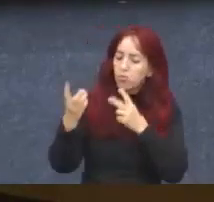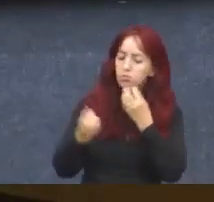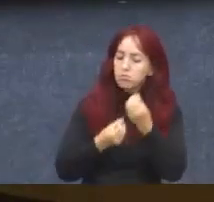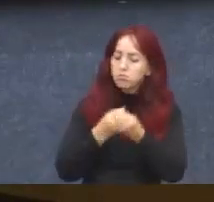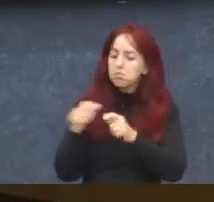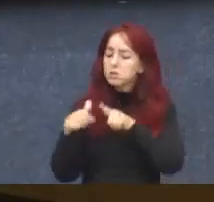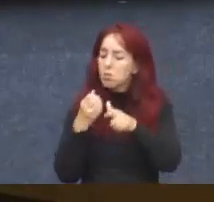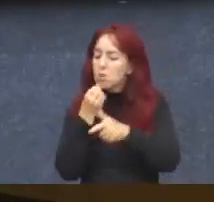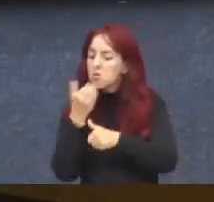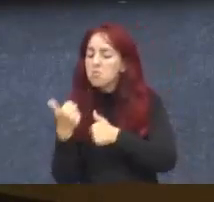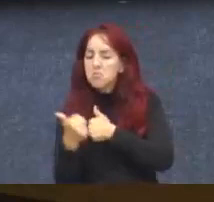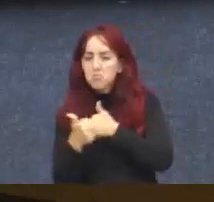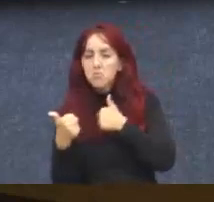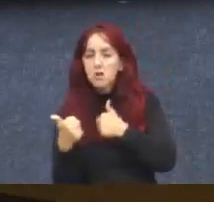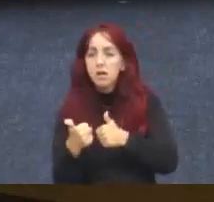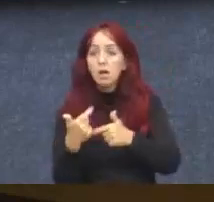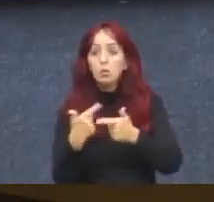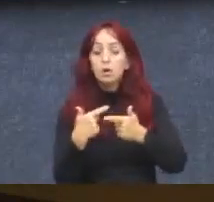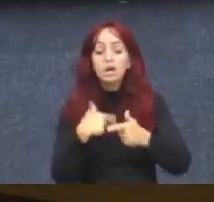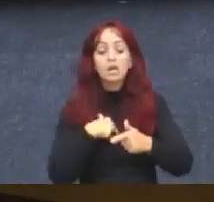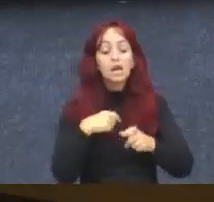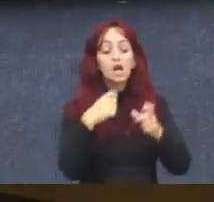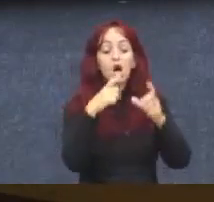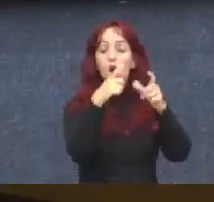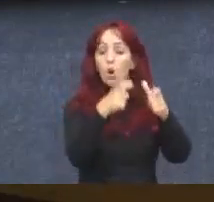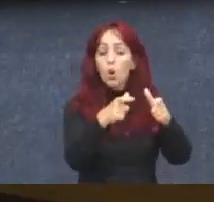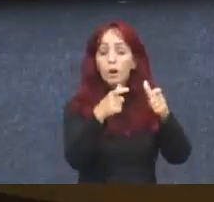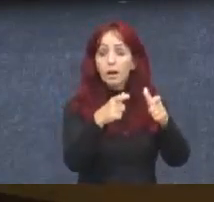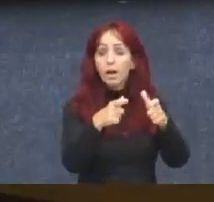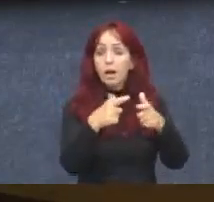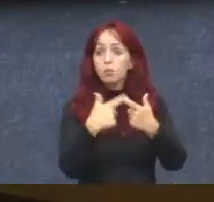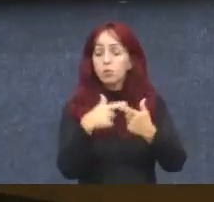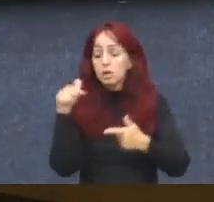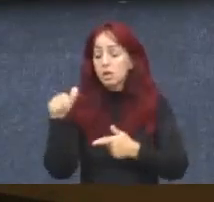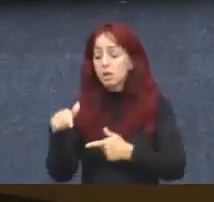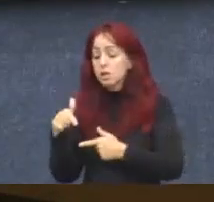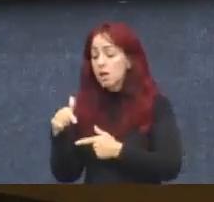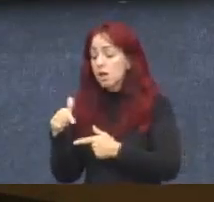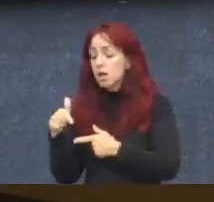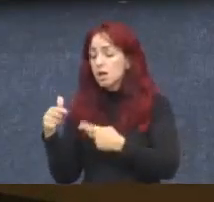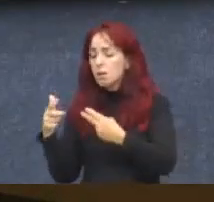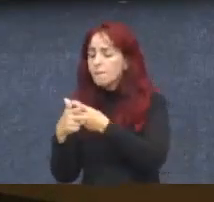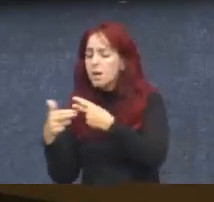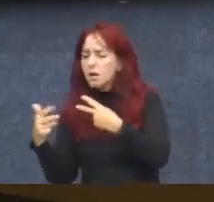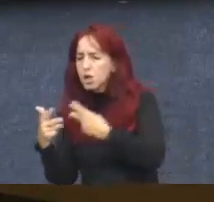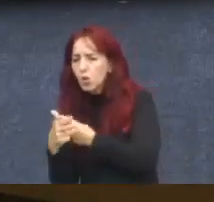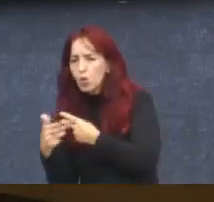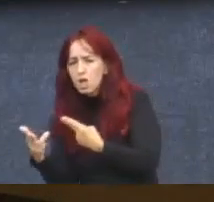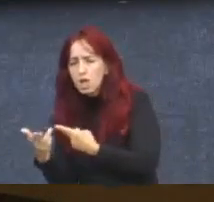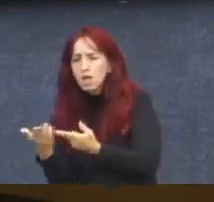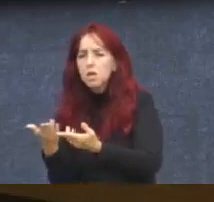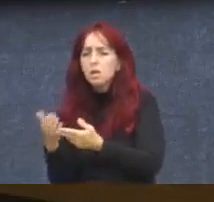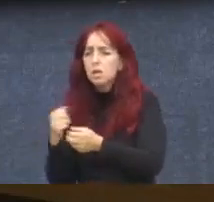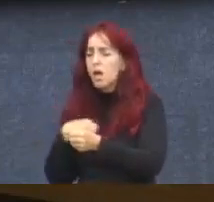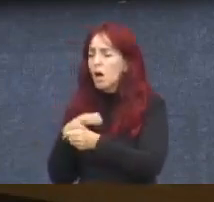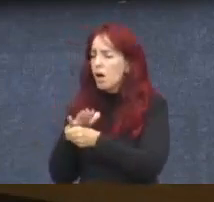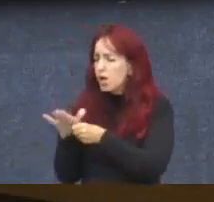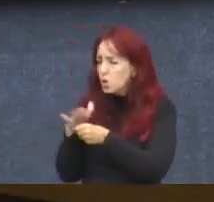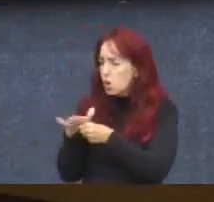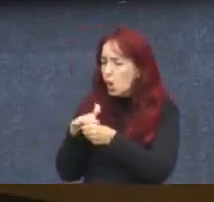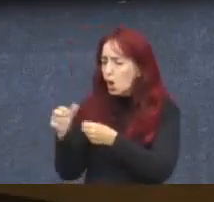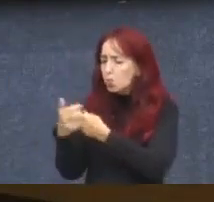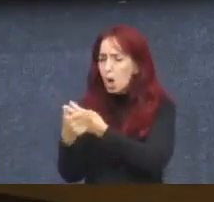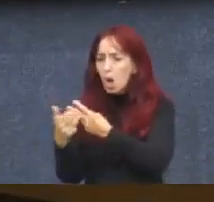recebe o excesso, aquelas mercadorias que sobram dos ali, principalmente comerciantes na área da pedra,